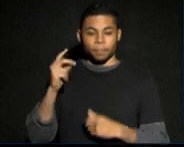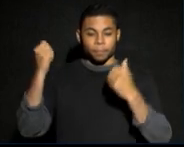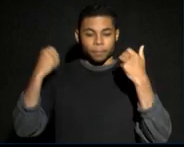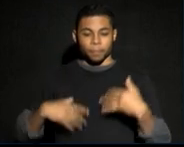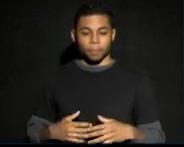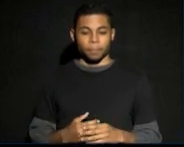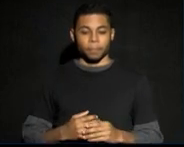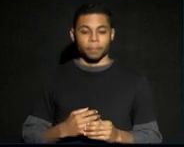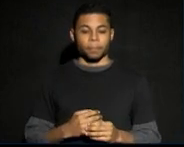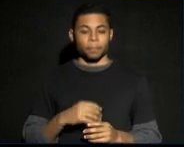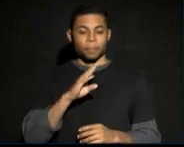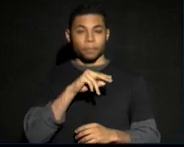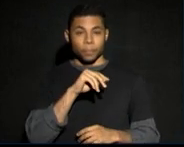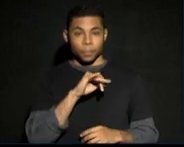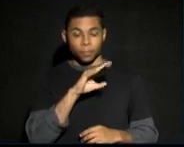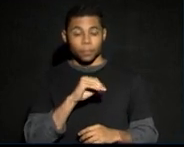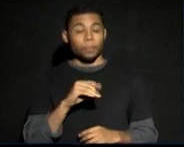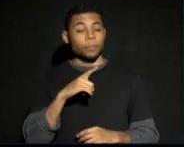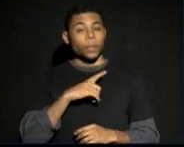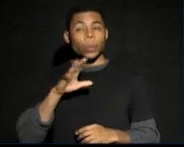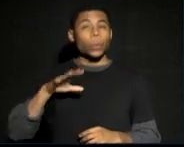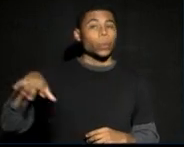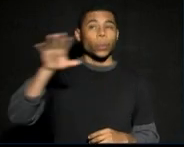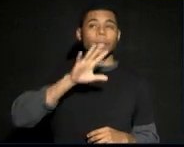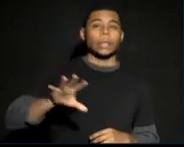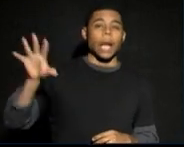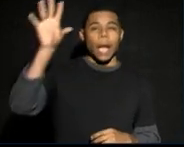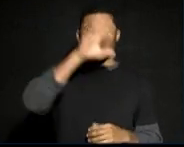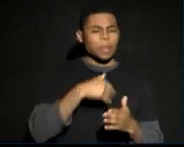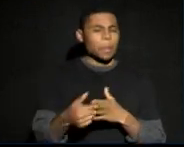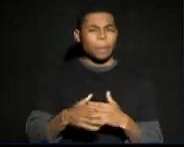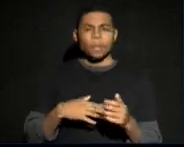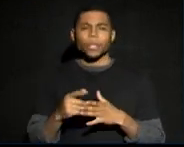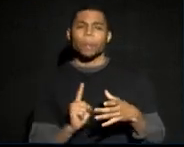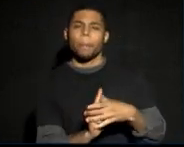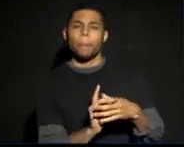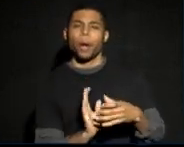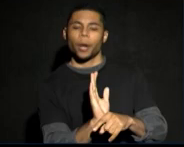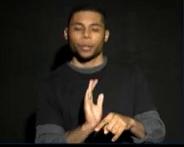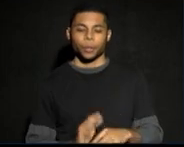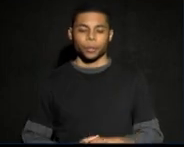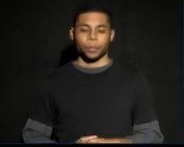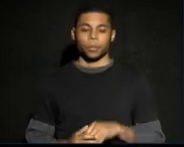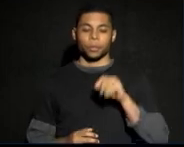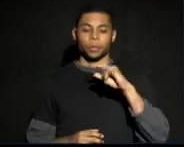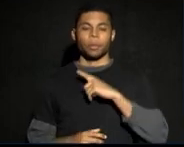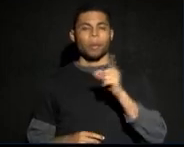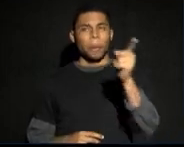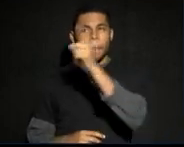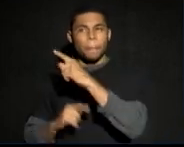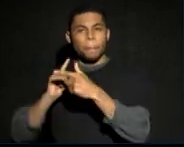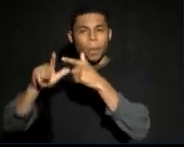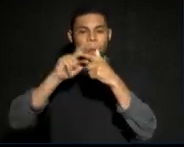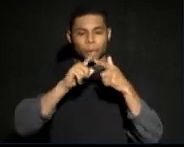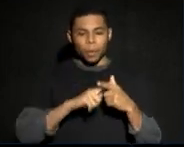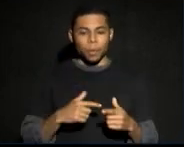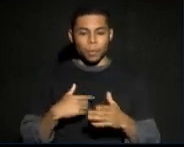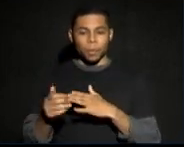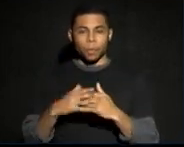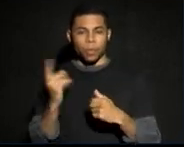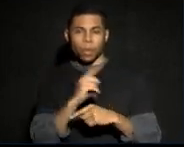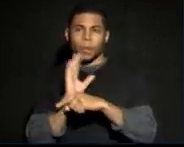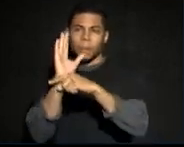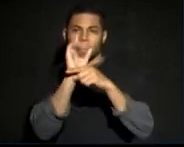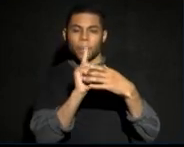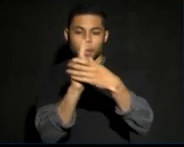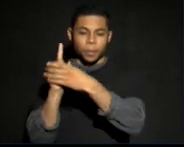que foi o seguinte Montesano atenda todos os estados Independentes do partido e se tiver qualquer problema aqui de que tu tá querendo